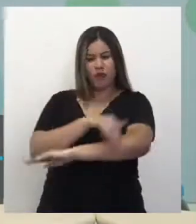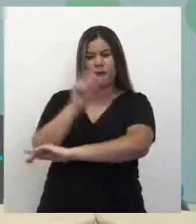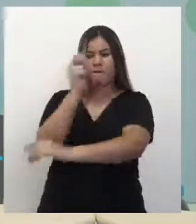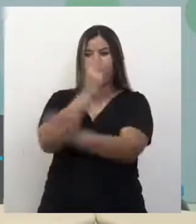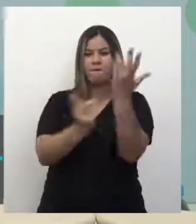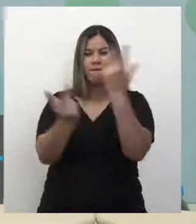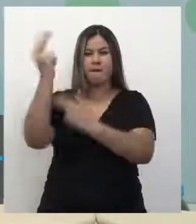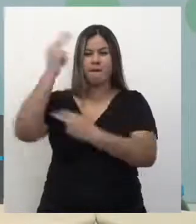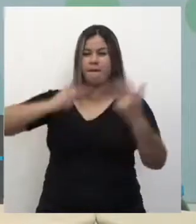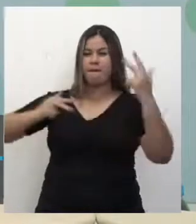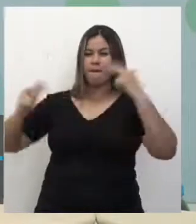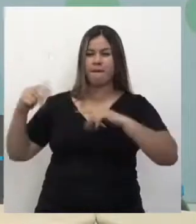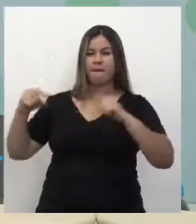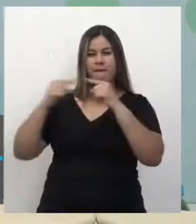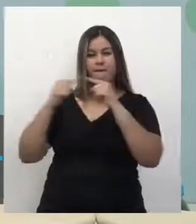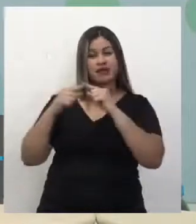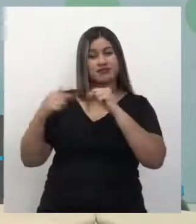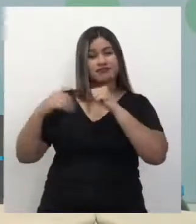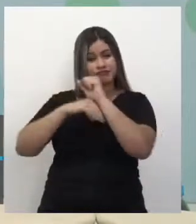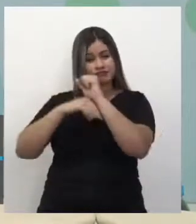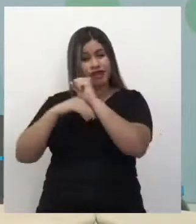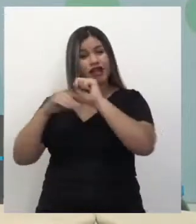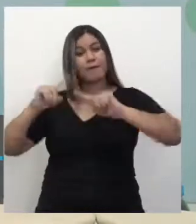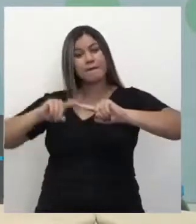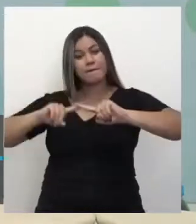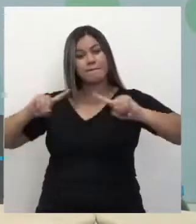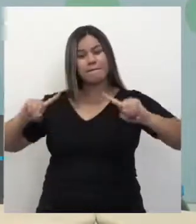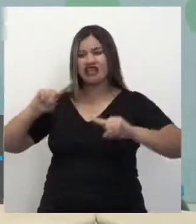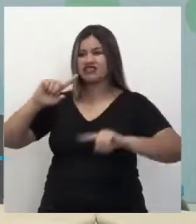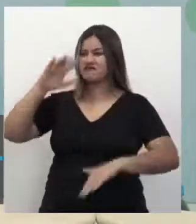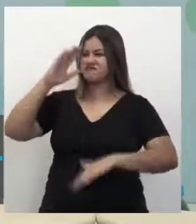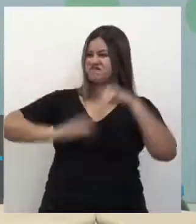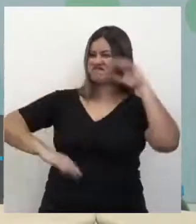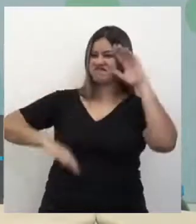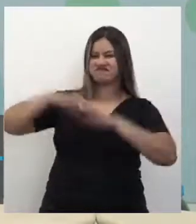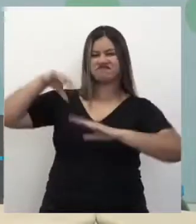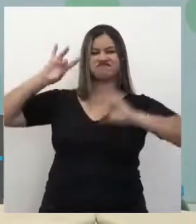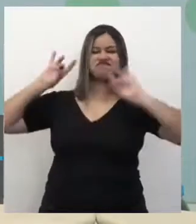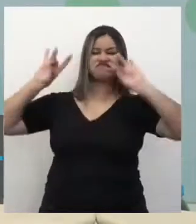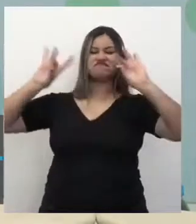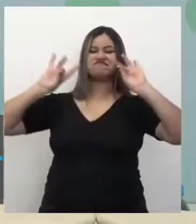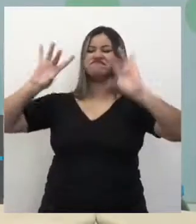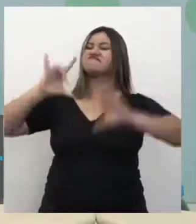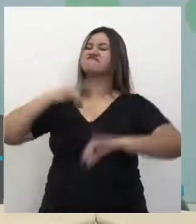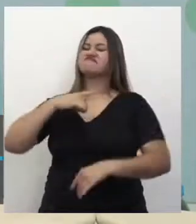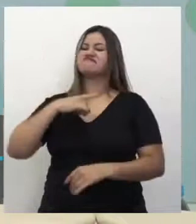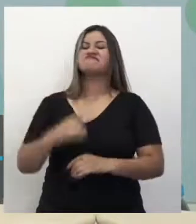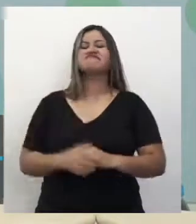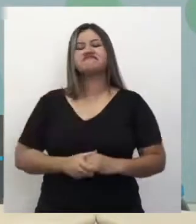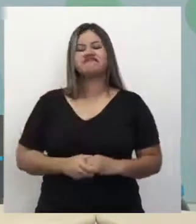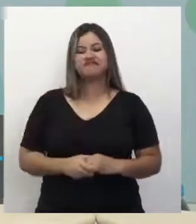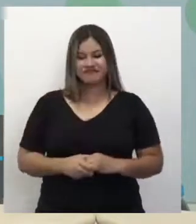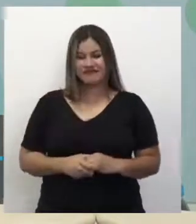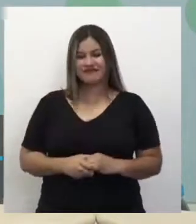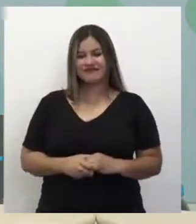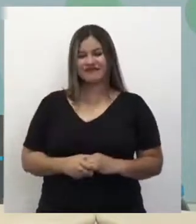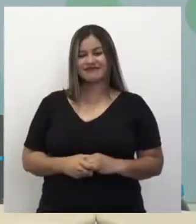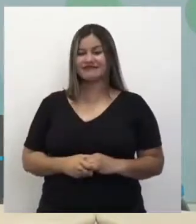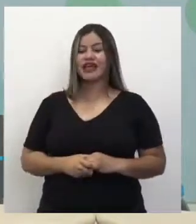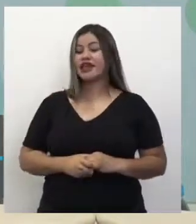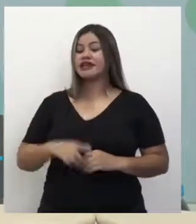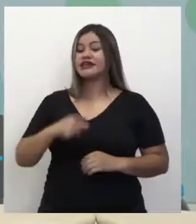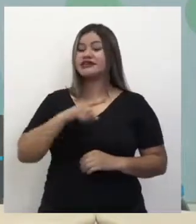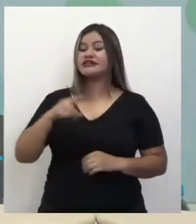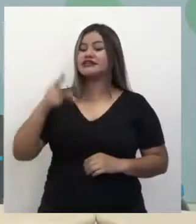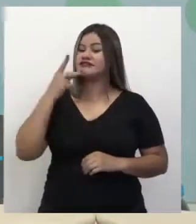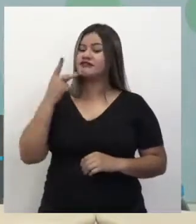lá no anonimato, mas são inacreditáveis, são incríveis também. Disseram aqui, ó, que